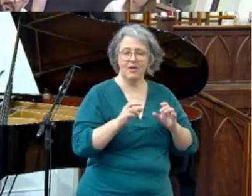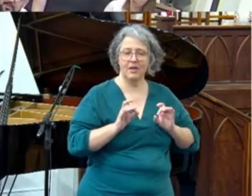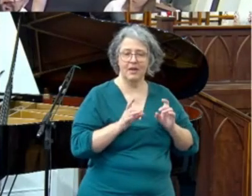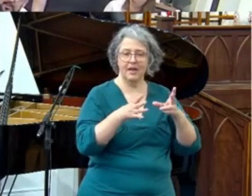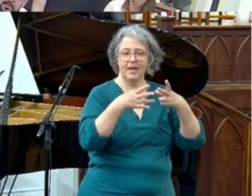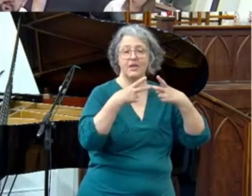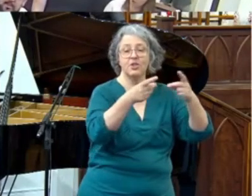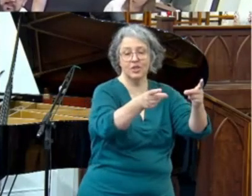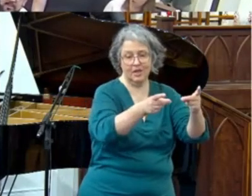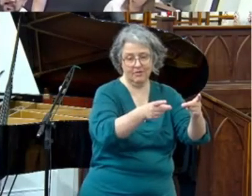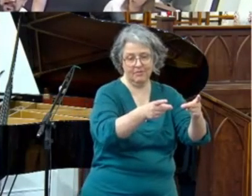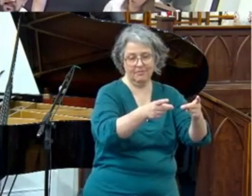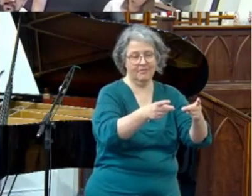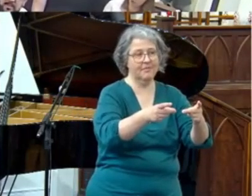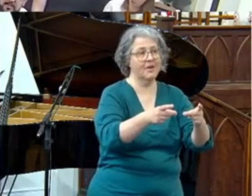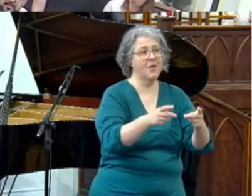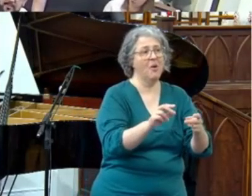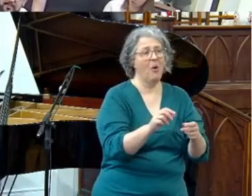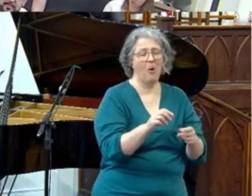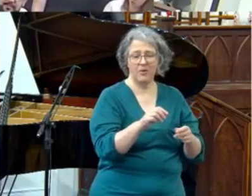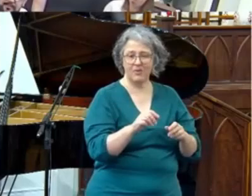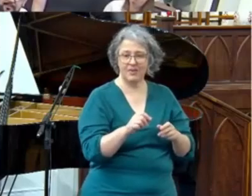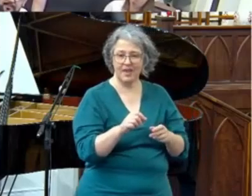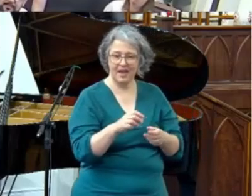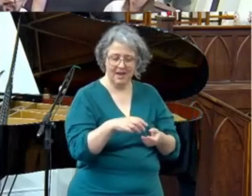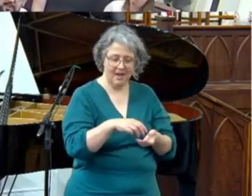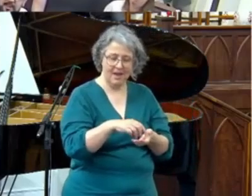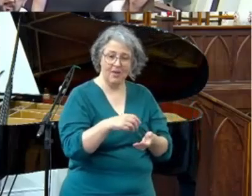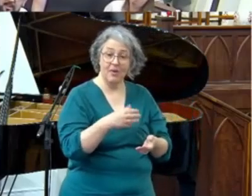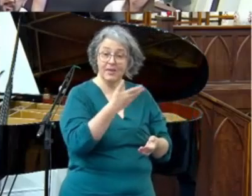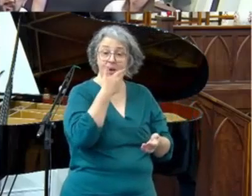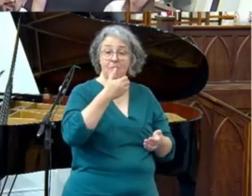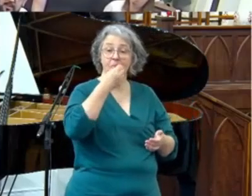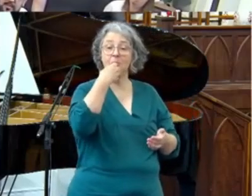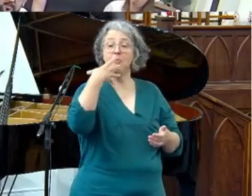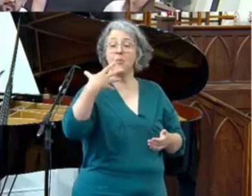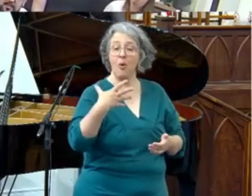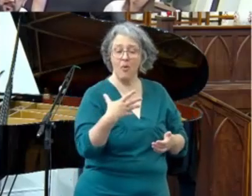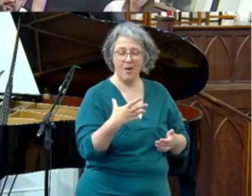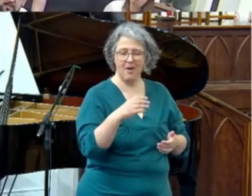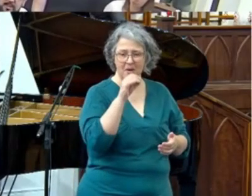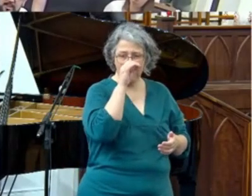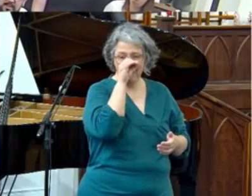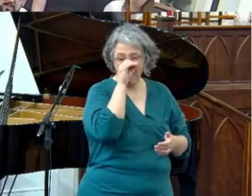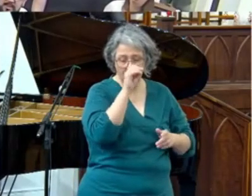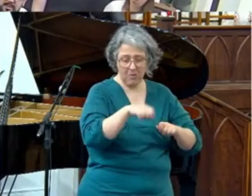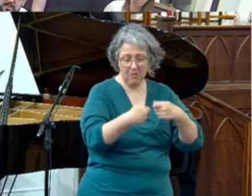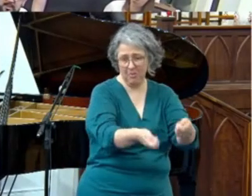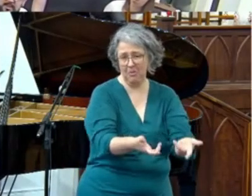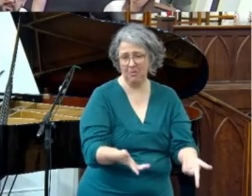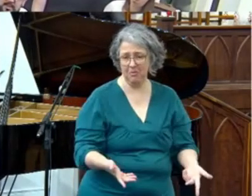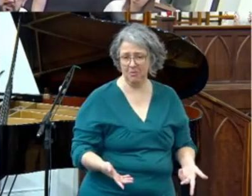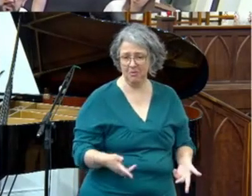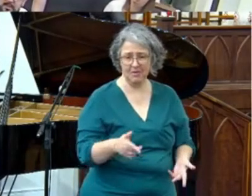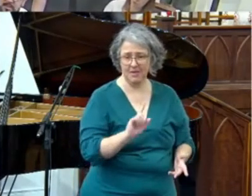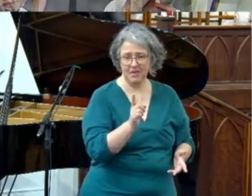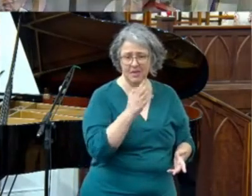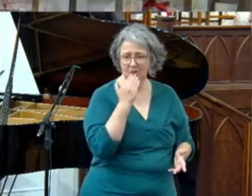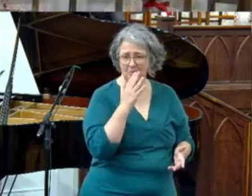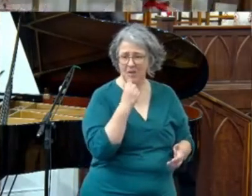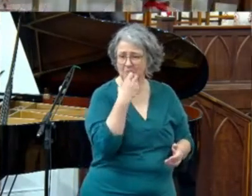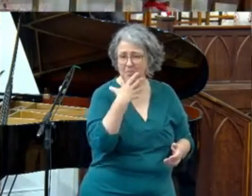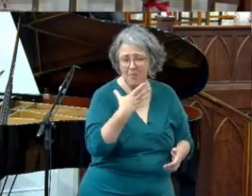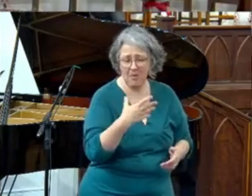que estes não as pisem com os pés, e aqueles, voltando-se,